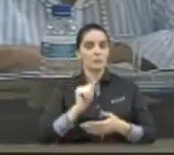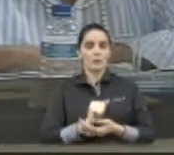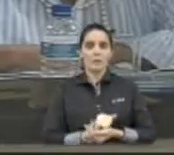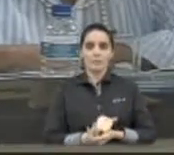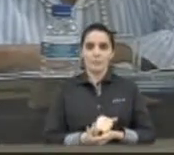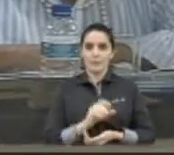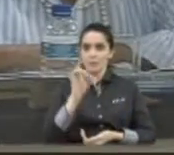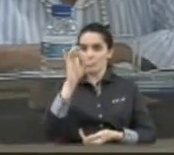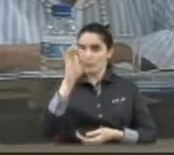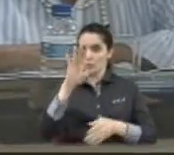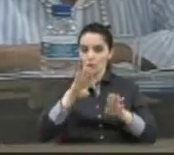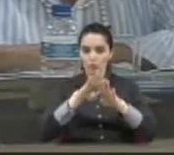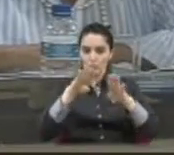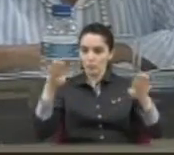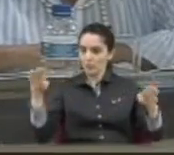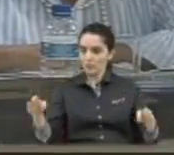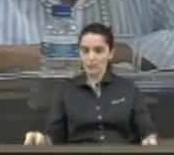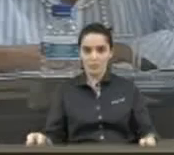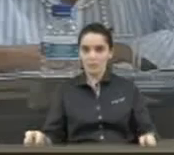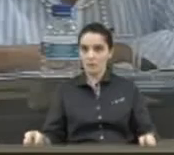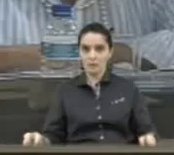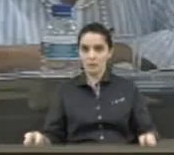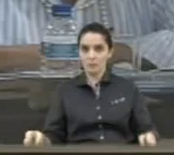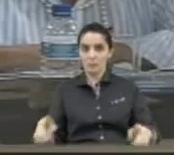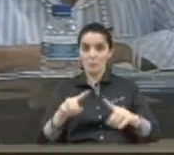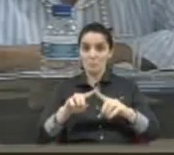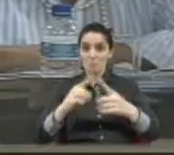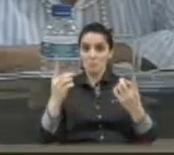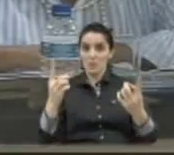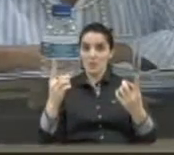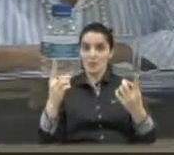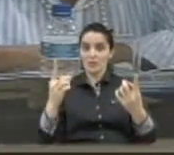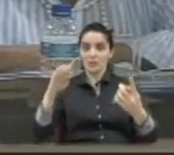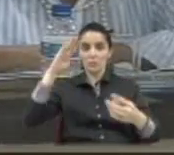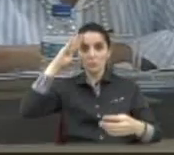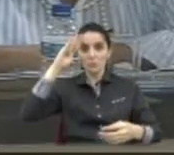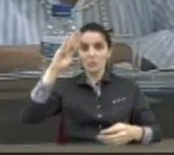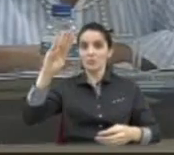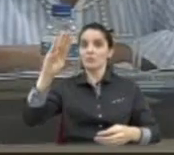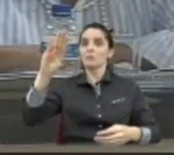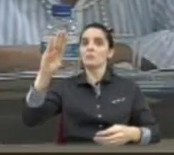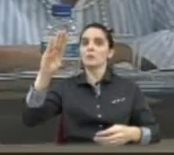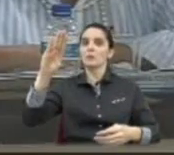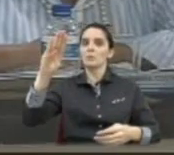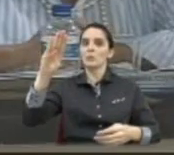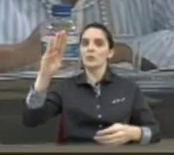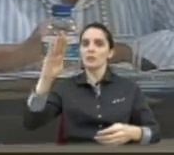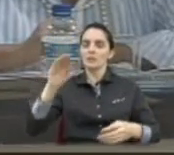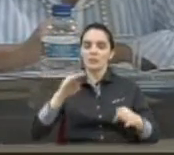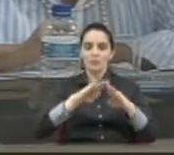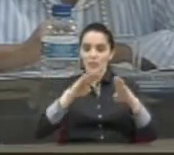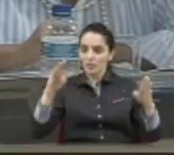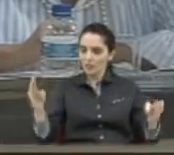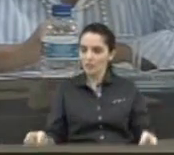só nas caçambas cheias de entulho, mas principalmente quando a caçamba está no depósito